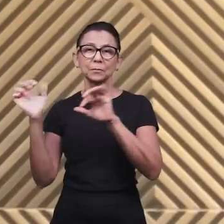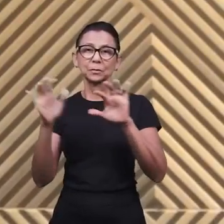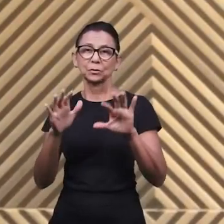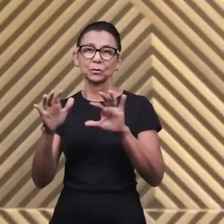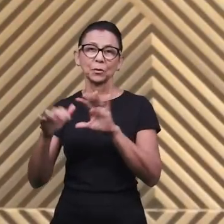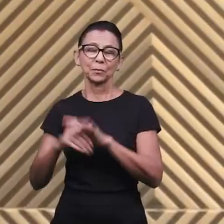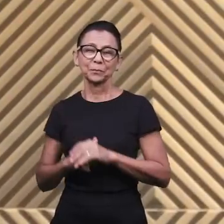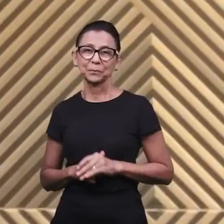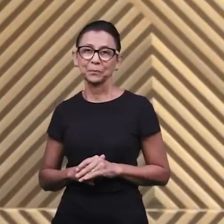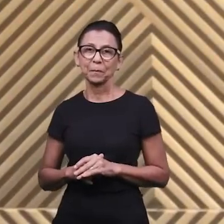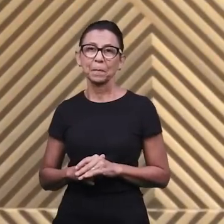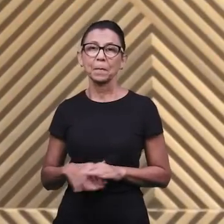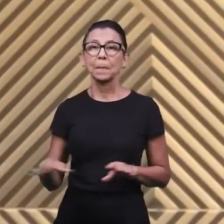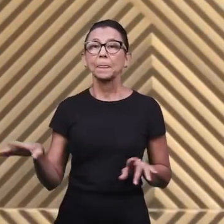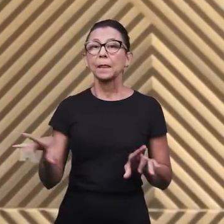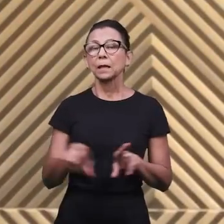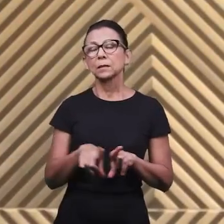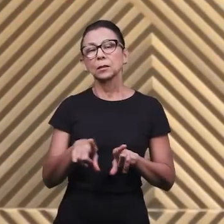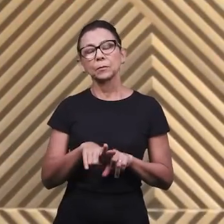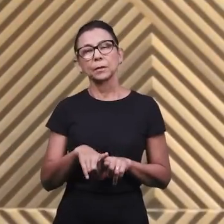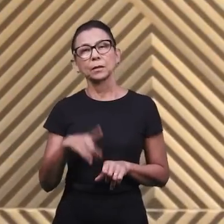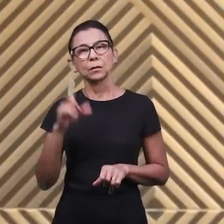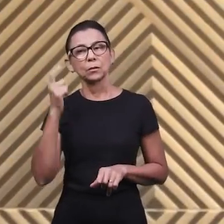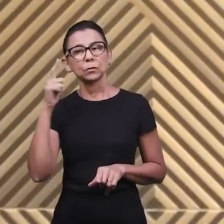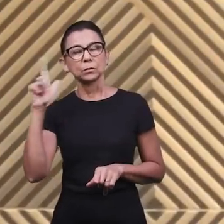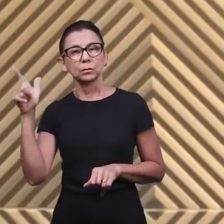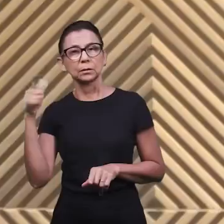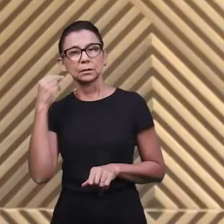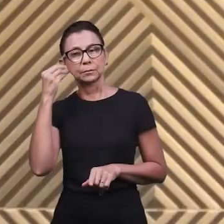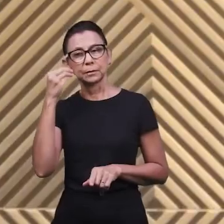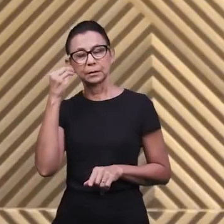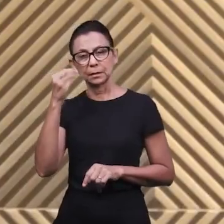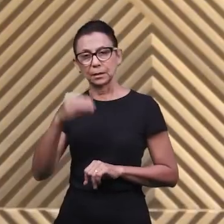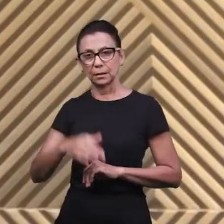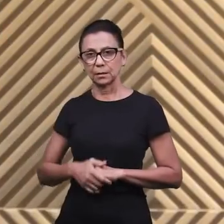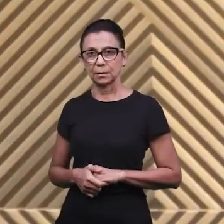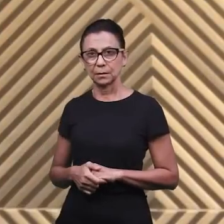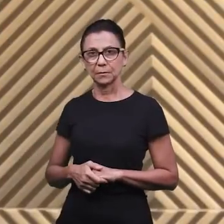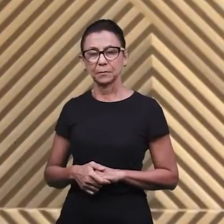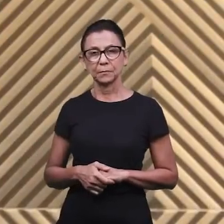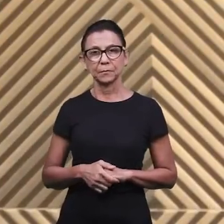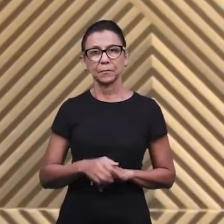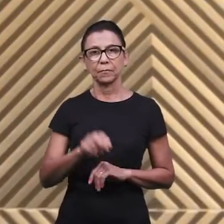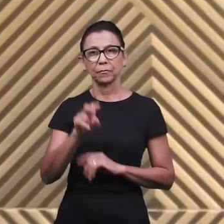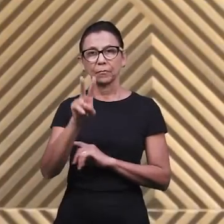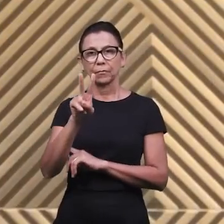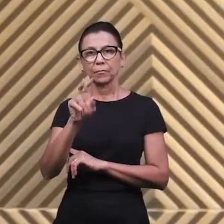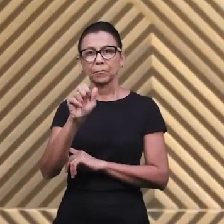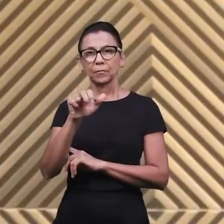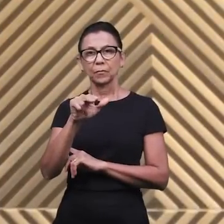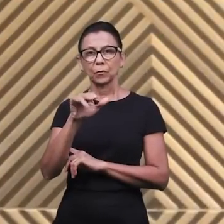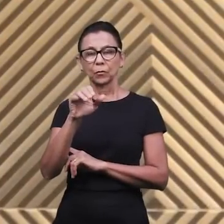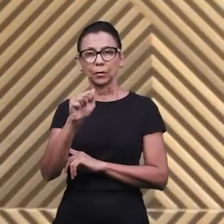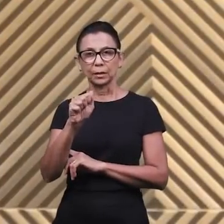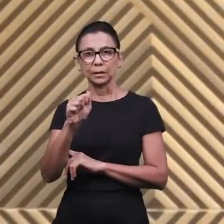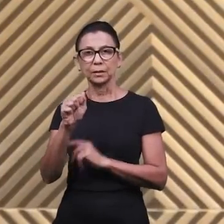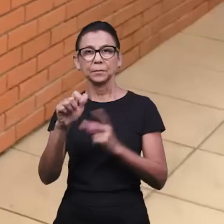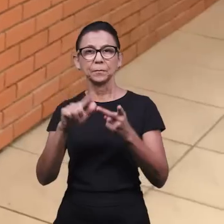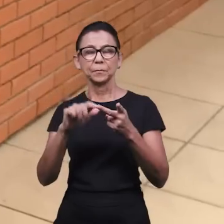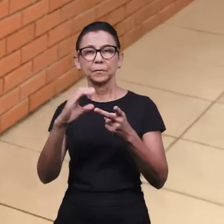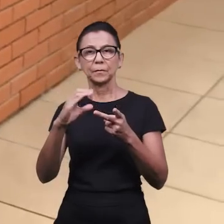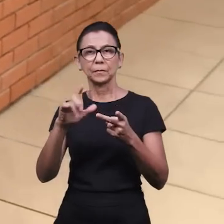e compartilharam conosco suas experiências. Foi o caso da nossa irmã Vânia Daut e Cláudia